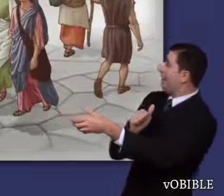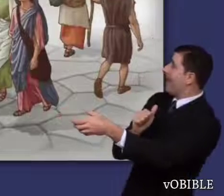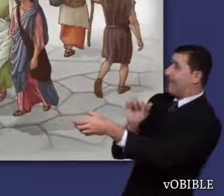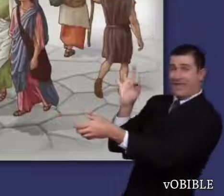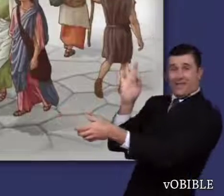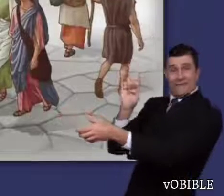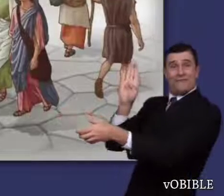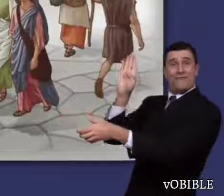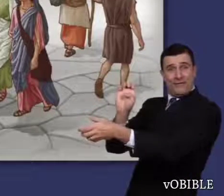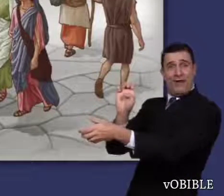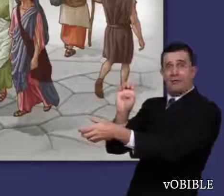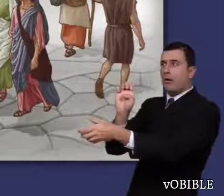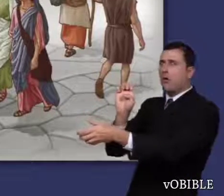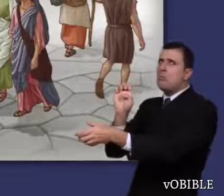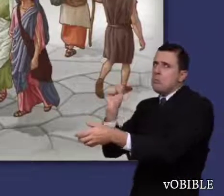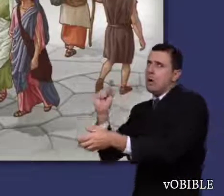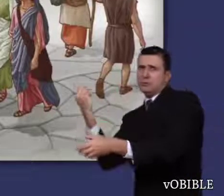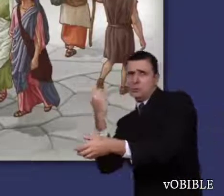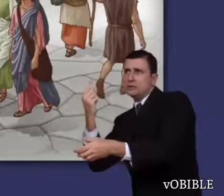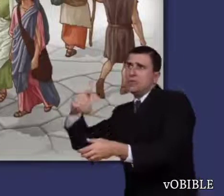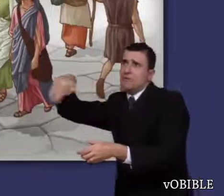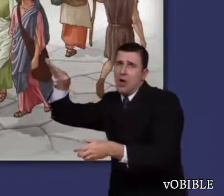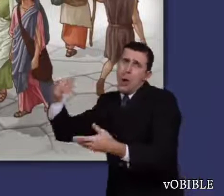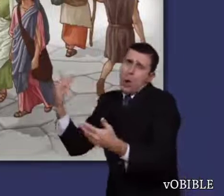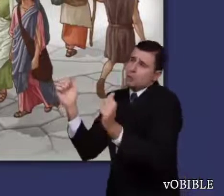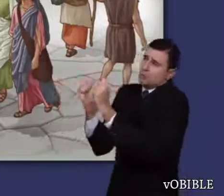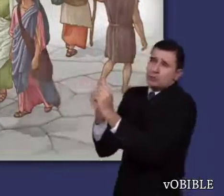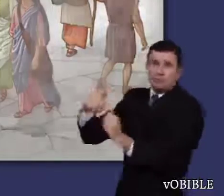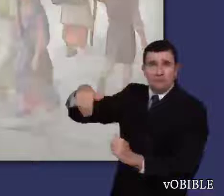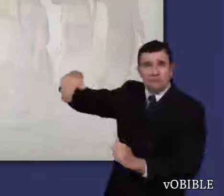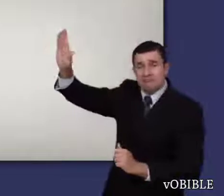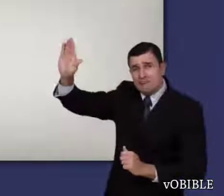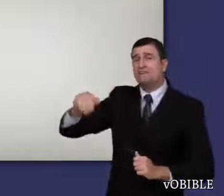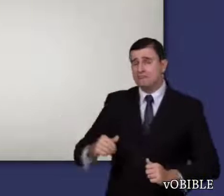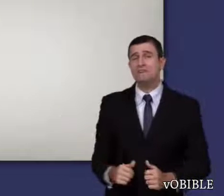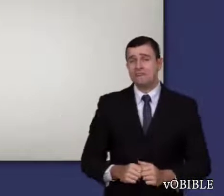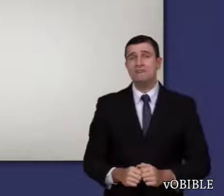tenha entregado a carta em Roma ou tenha acompanhado a pessoa que a entregou.